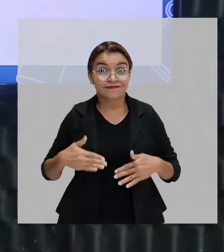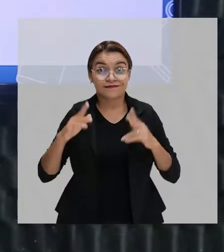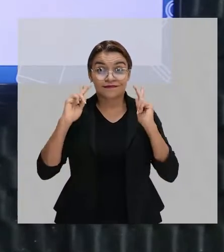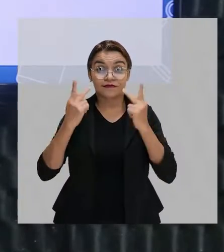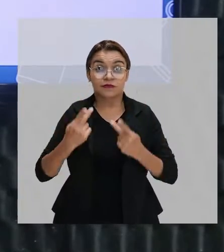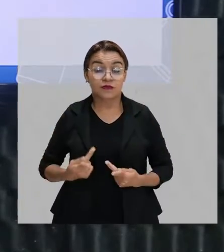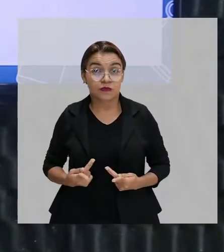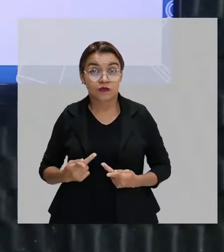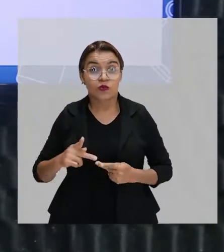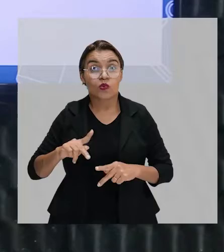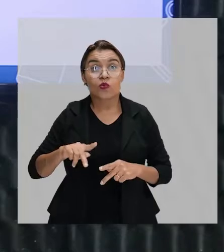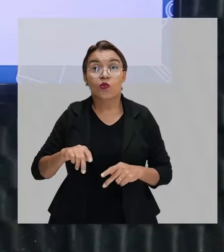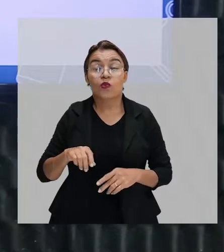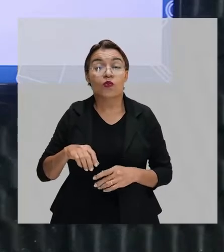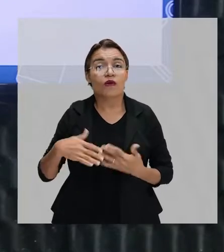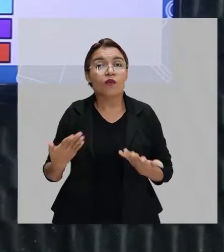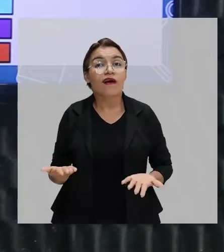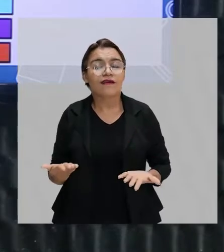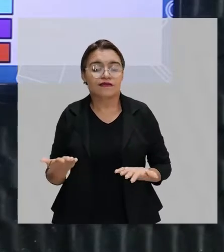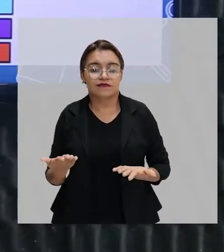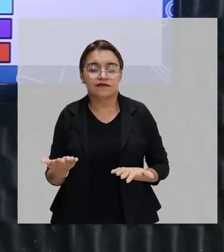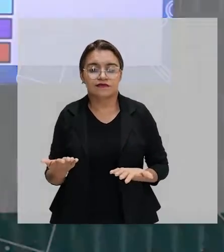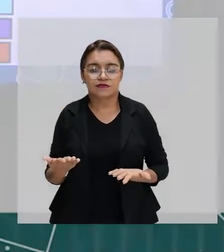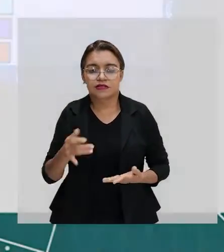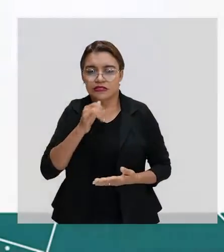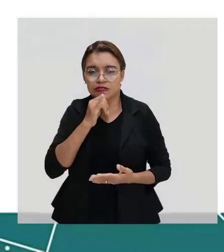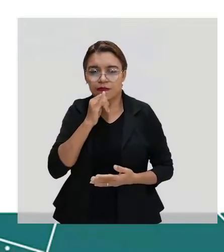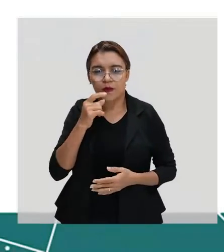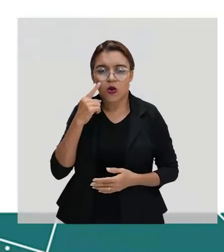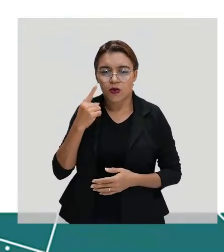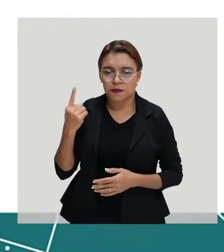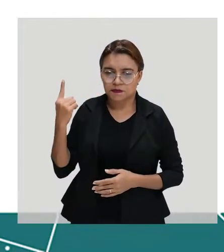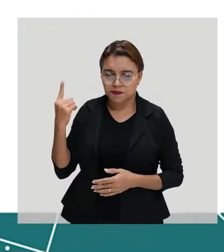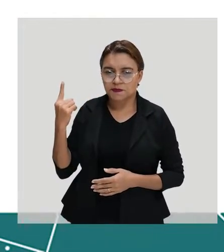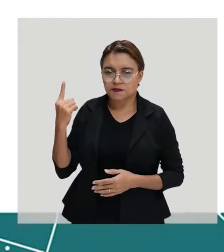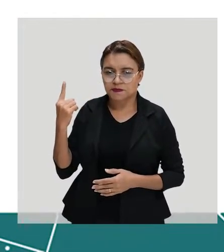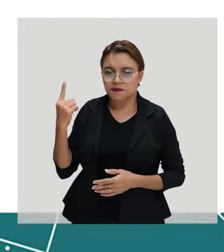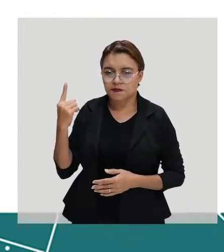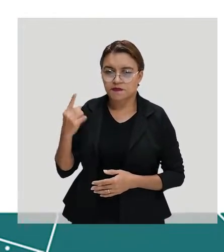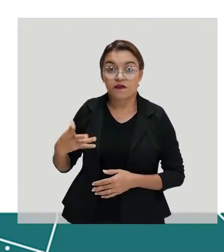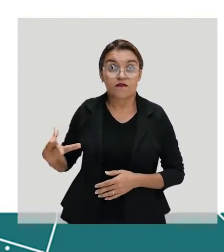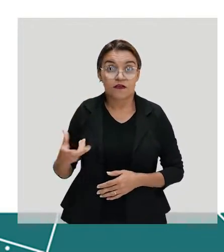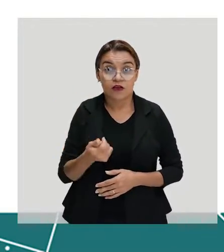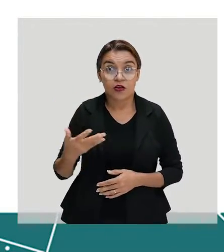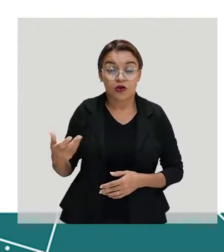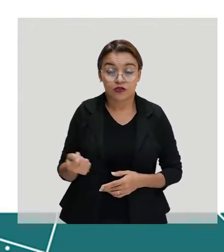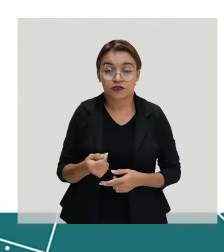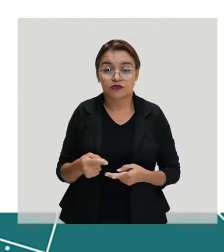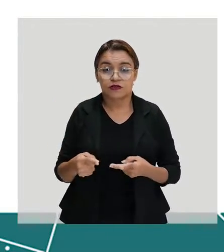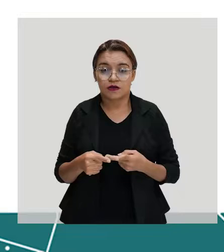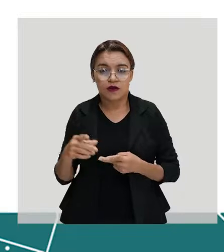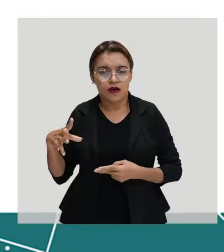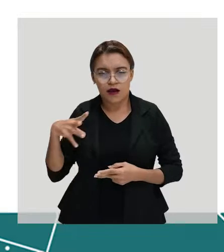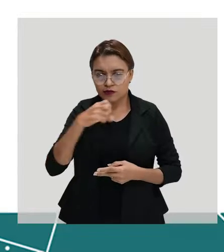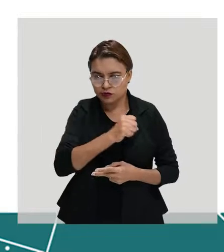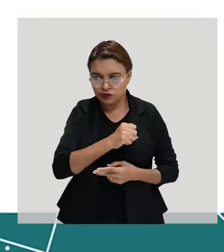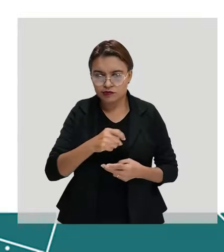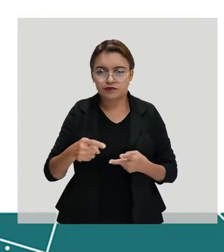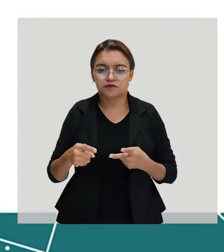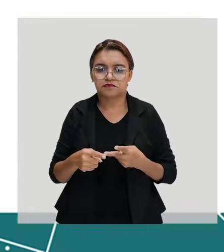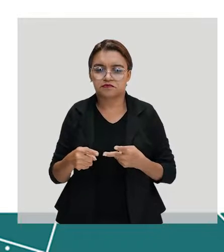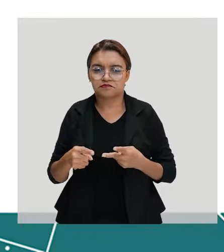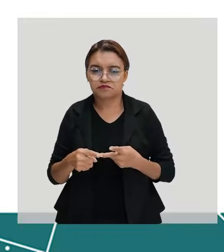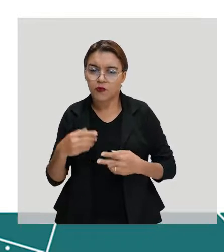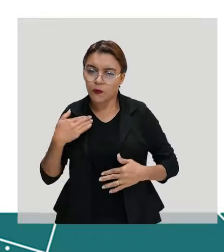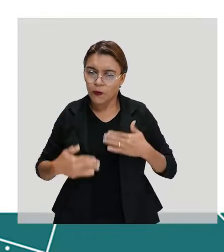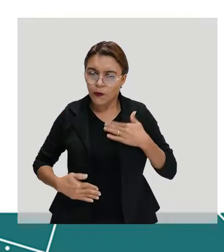Quais são esses atributos tá aqui ó velocidade a agilidade a